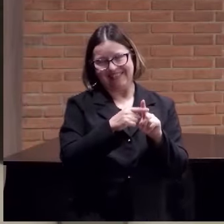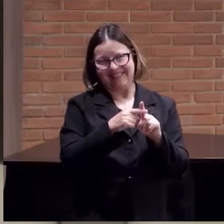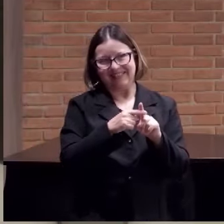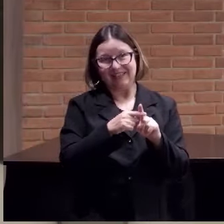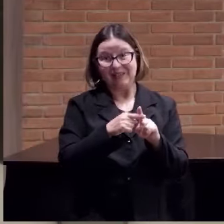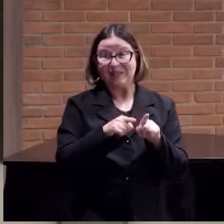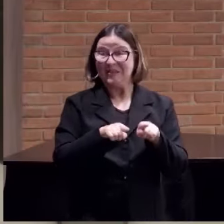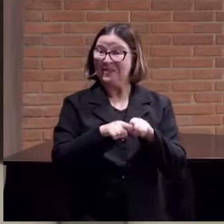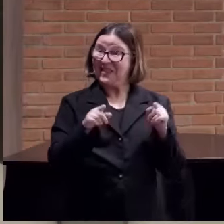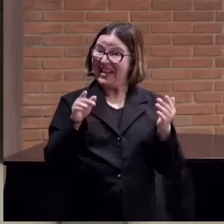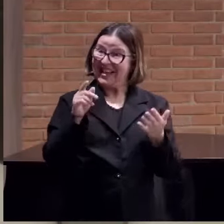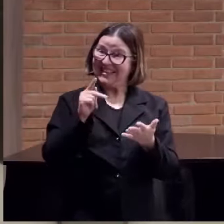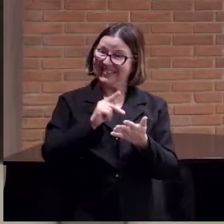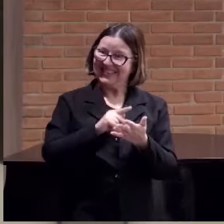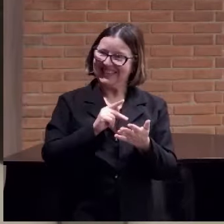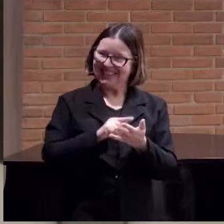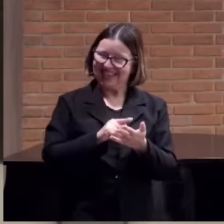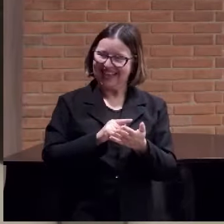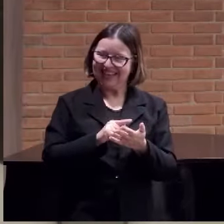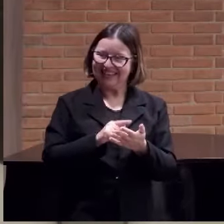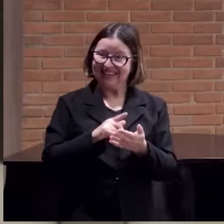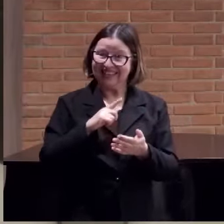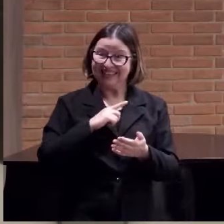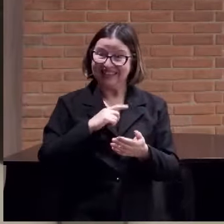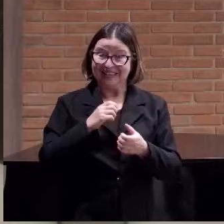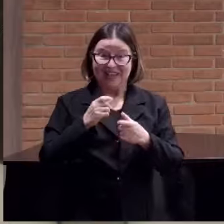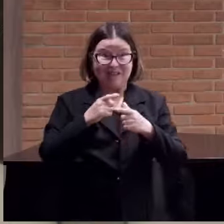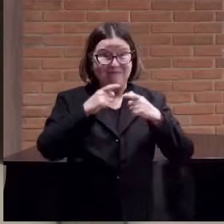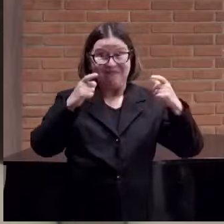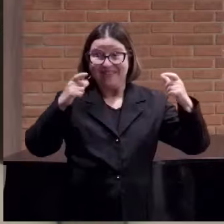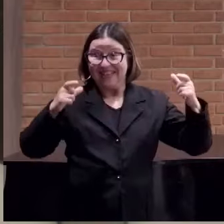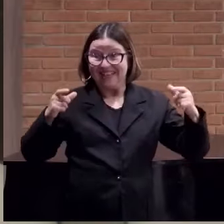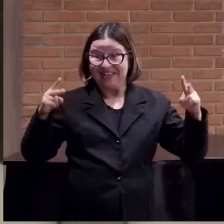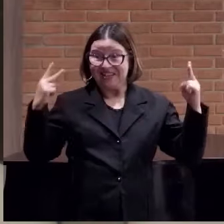Mas, na verdade, ele estava tendo a maior vitória.